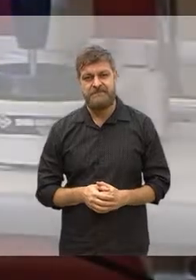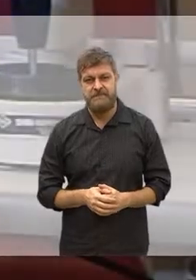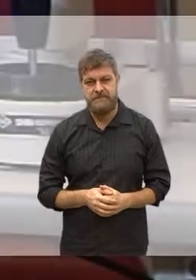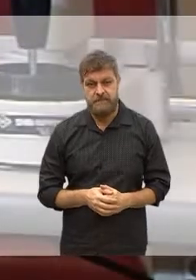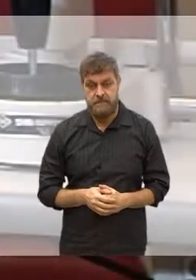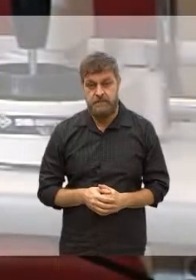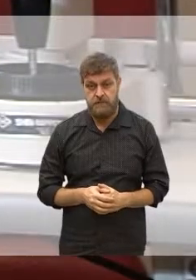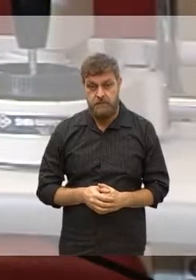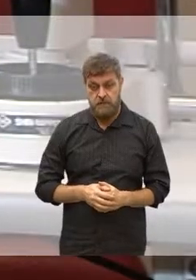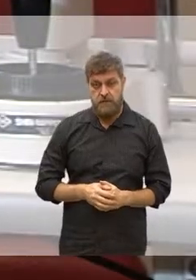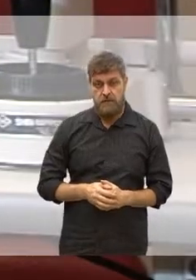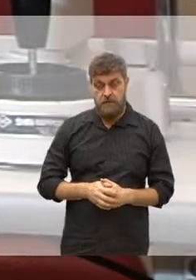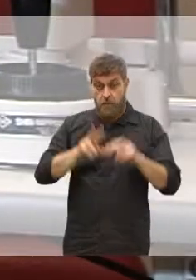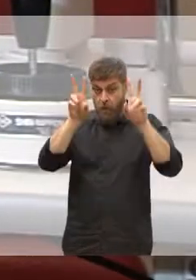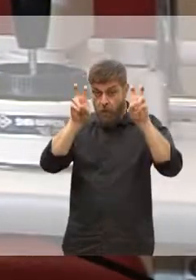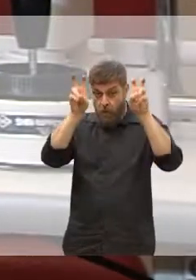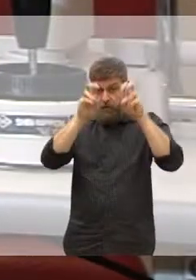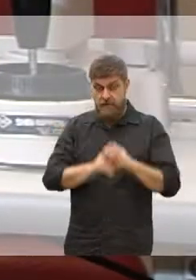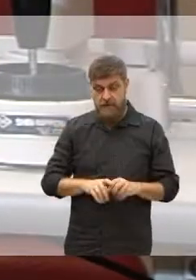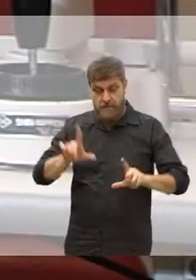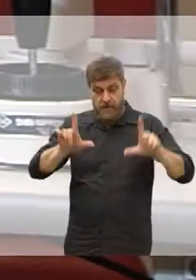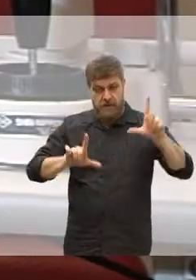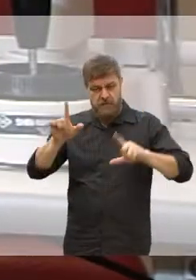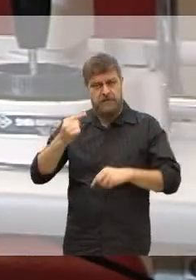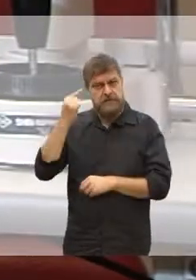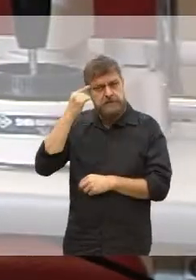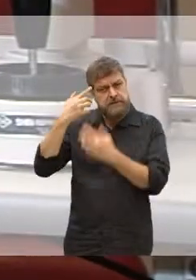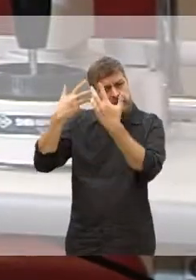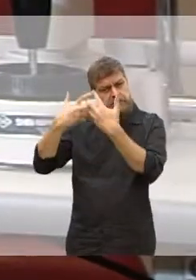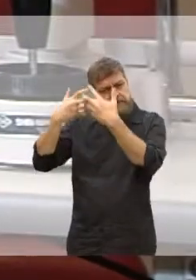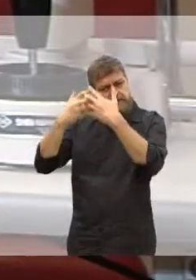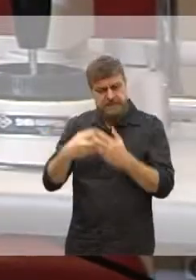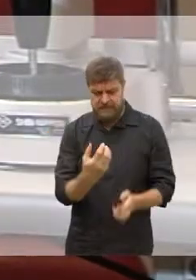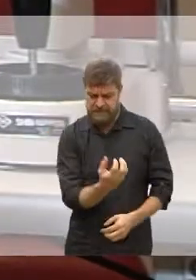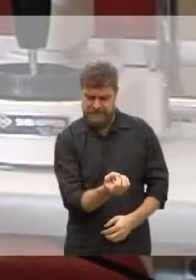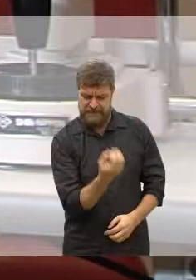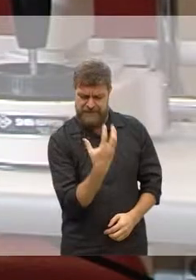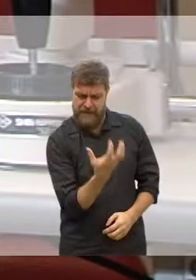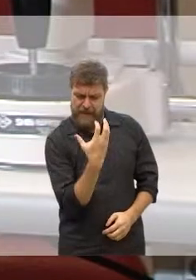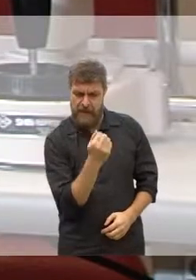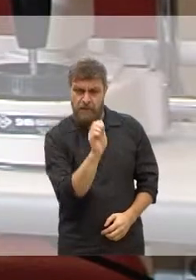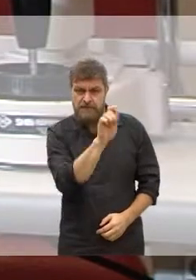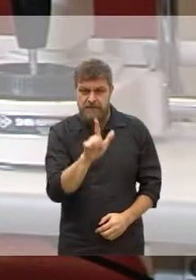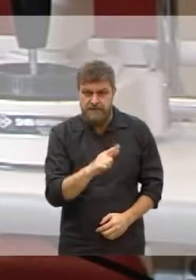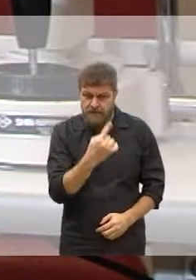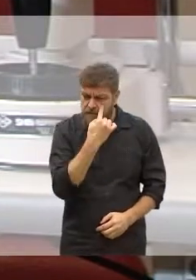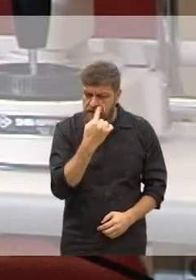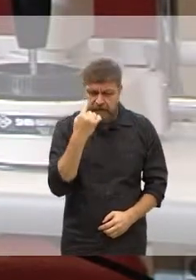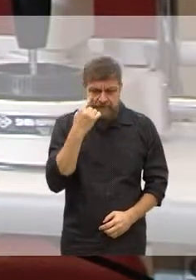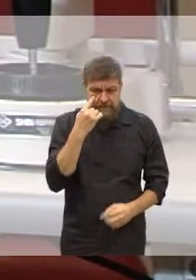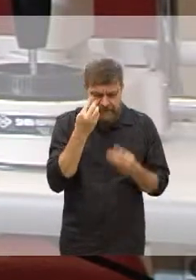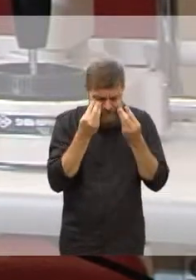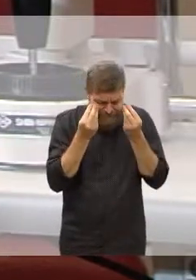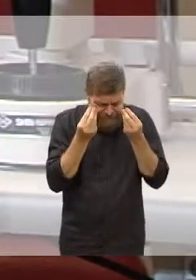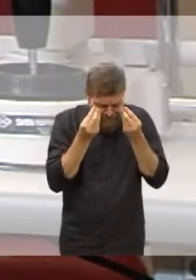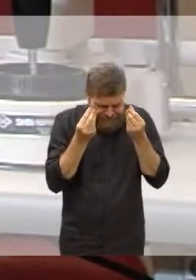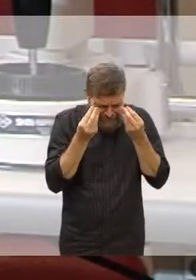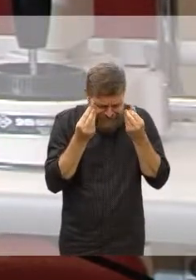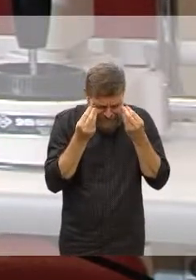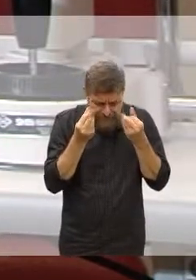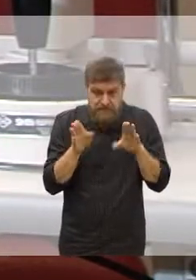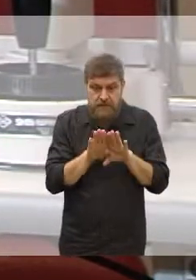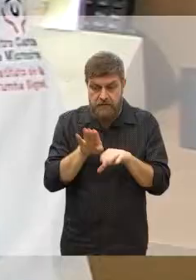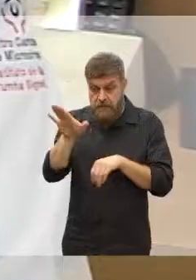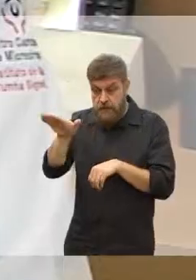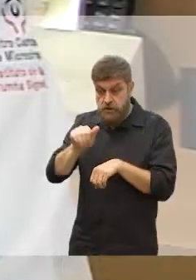E dando continuidade ao tema do programa de hoje, pensando nessa luminosidade que é tão prejudicial à visão, nós vamos conversar